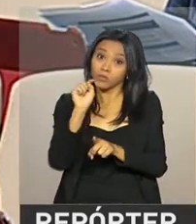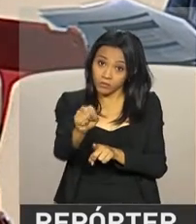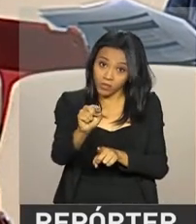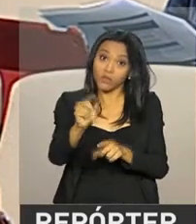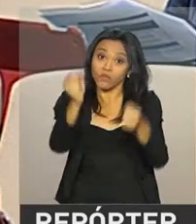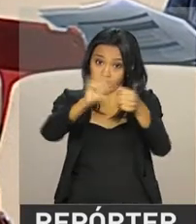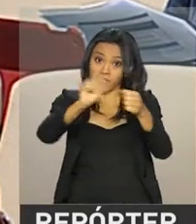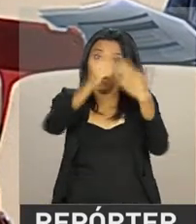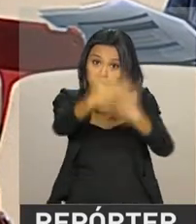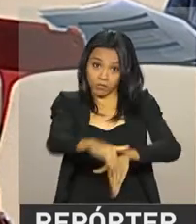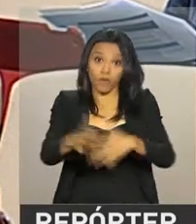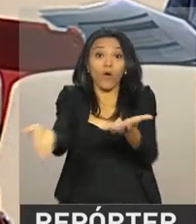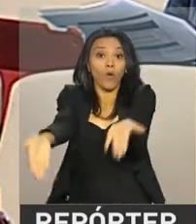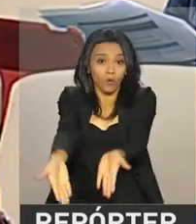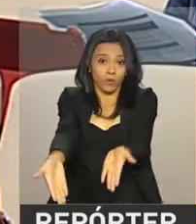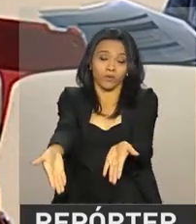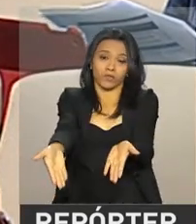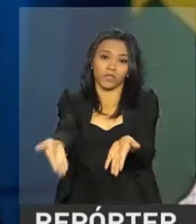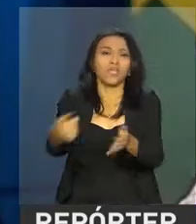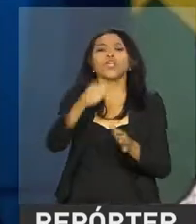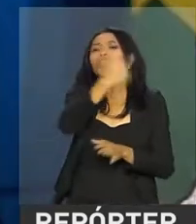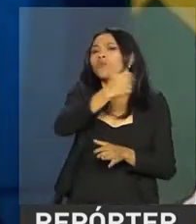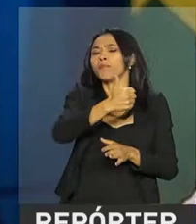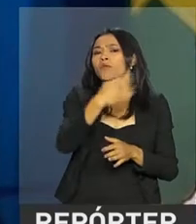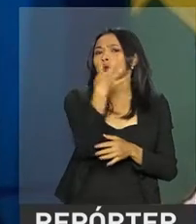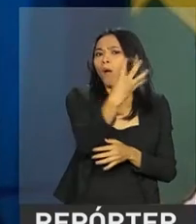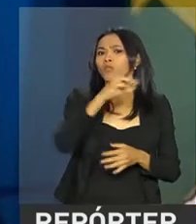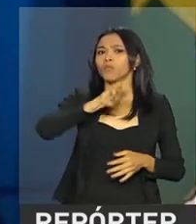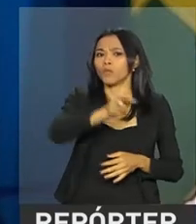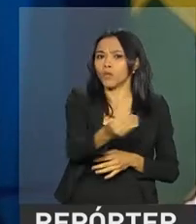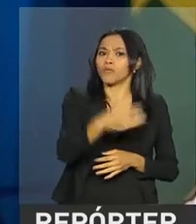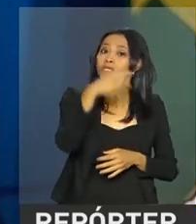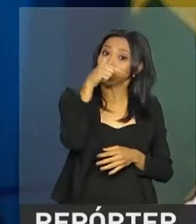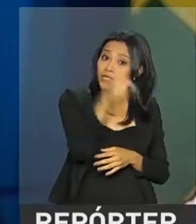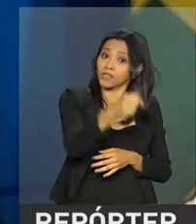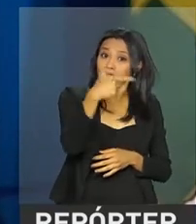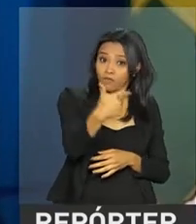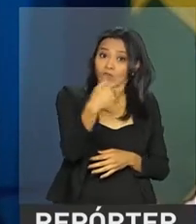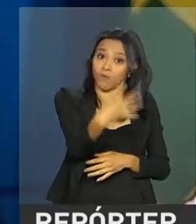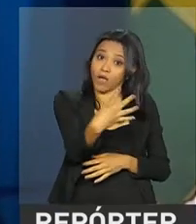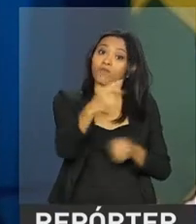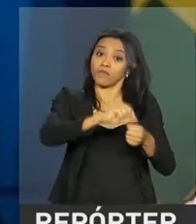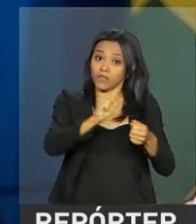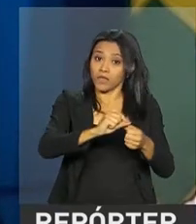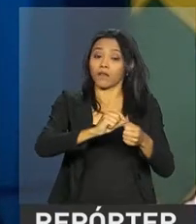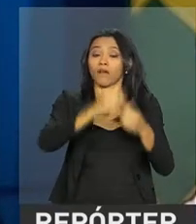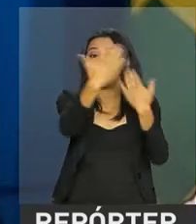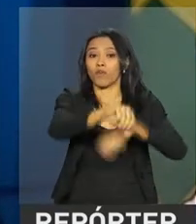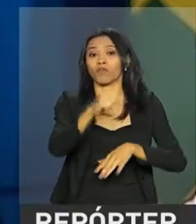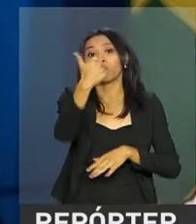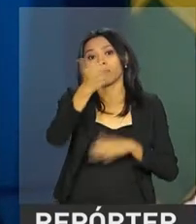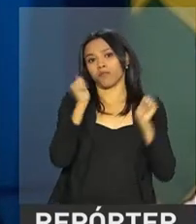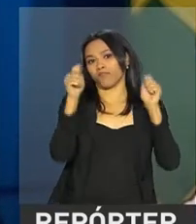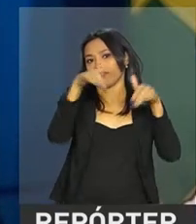provas nos dois dias? No dia de hoje. E no primeiro dia, 4 milhões e 724. Mas quem fez nos dois dias foram 4 milhões e 500. Você tem uma redução